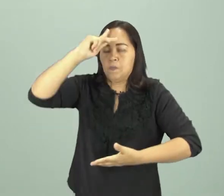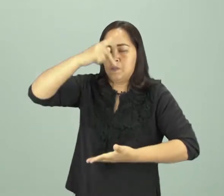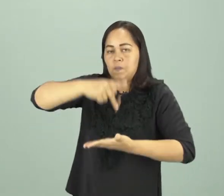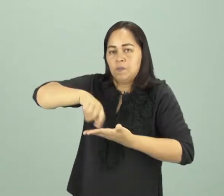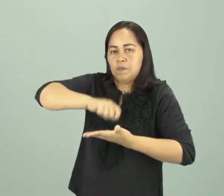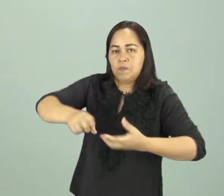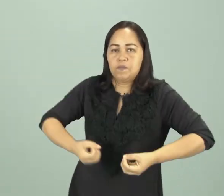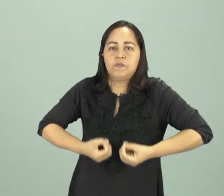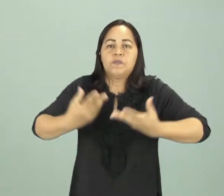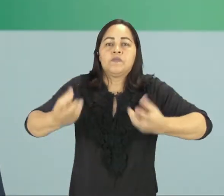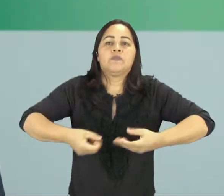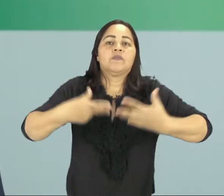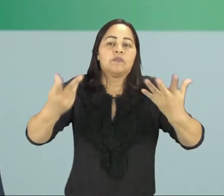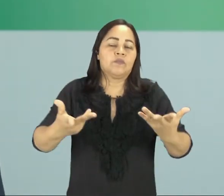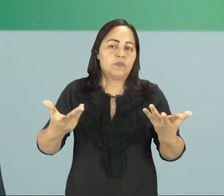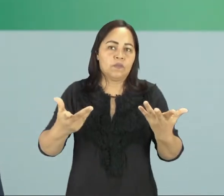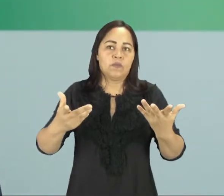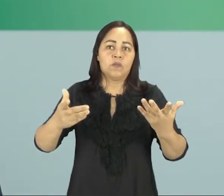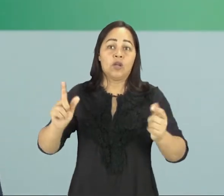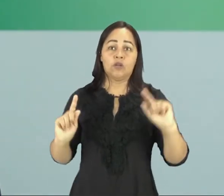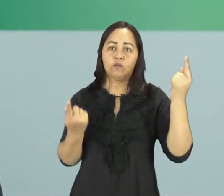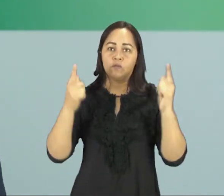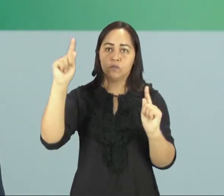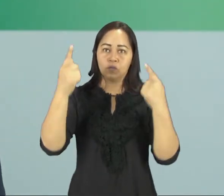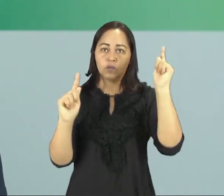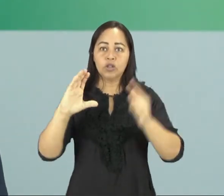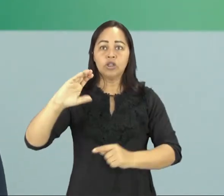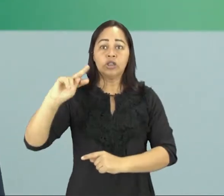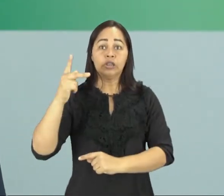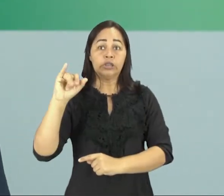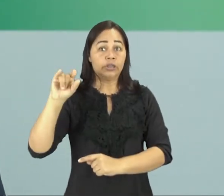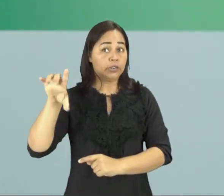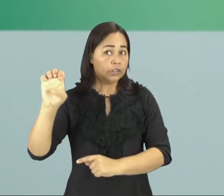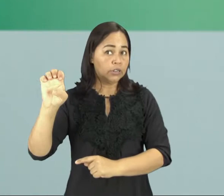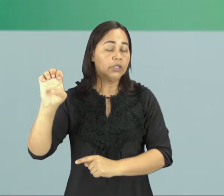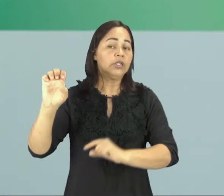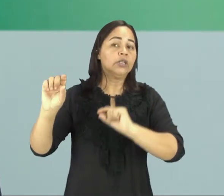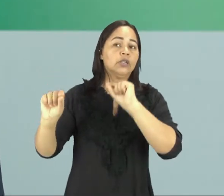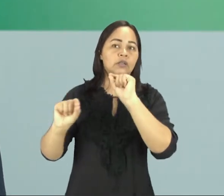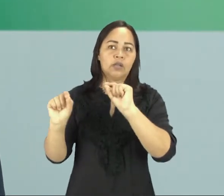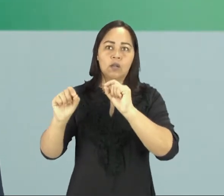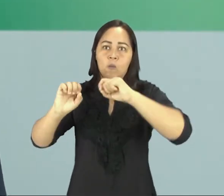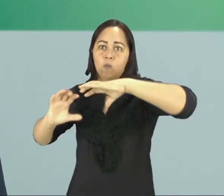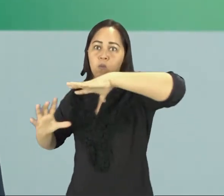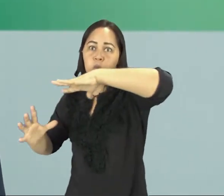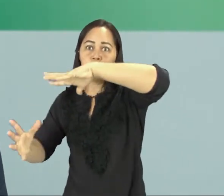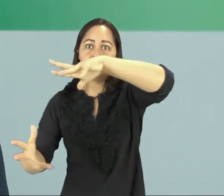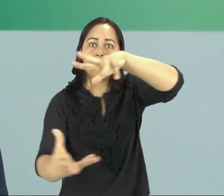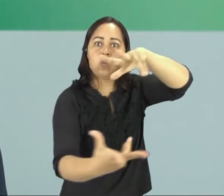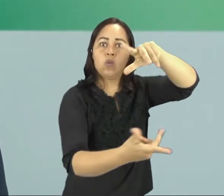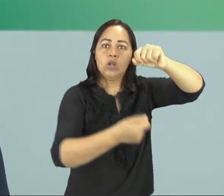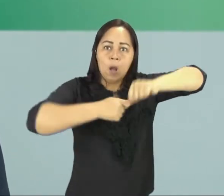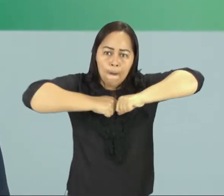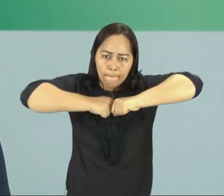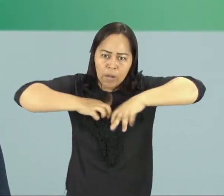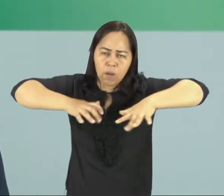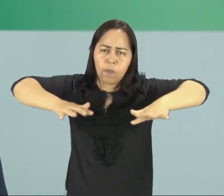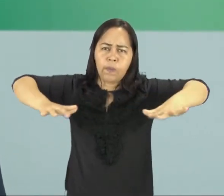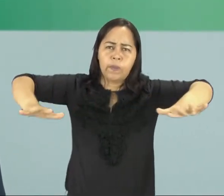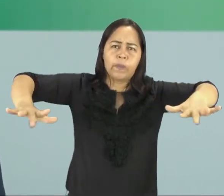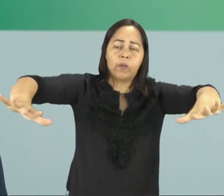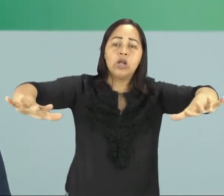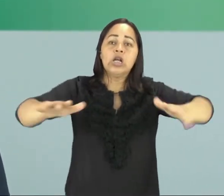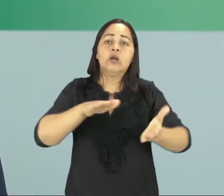poemas de amor e uma canção desesperada que Neruda tomou uma proporção mundial. Foi a partir dessa obra que ele começou a ter